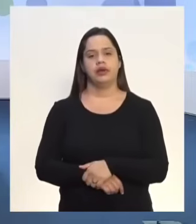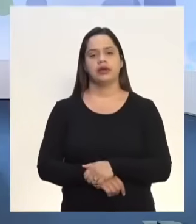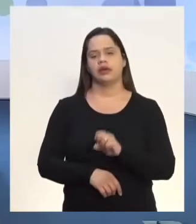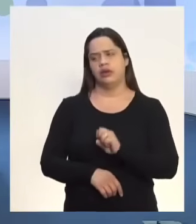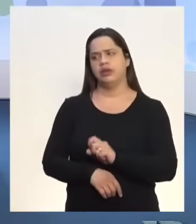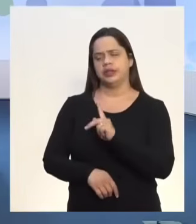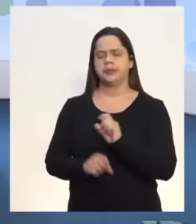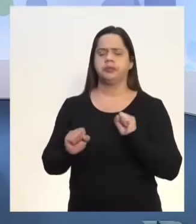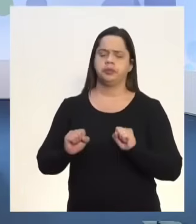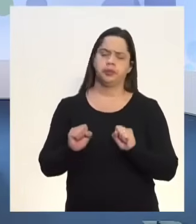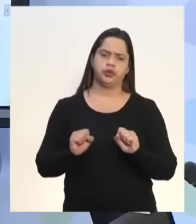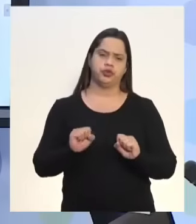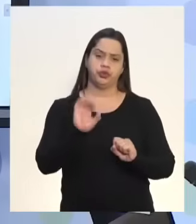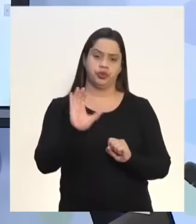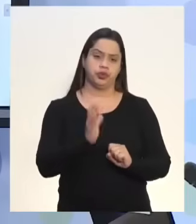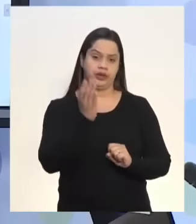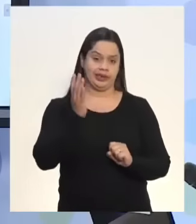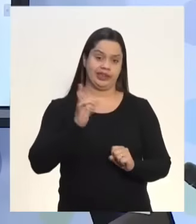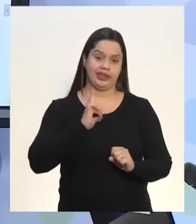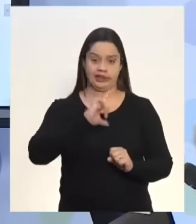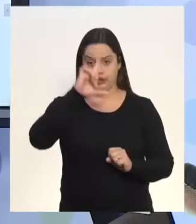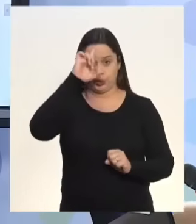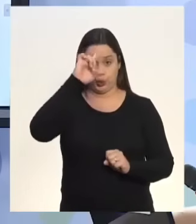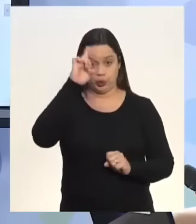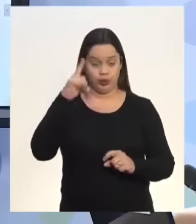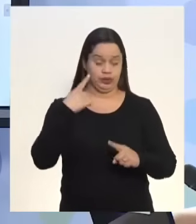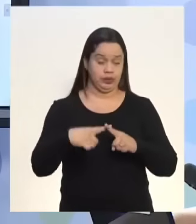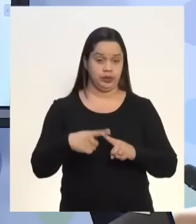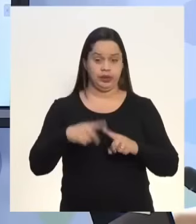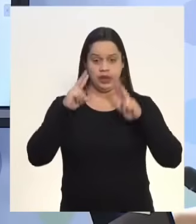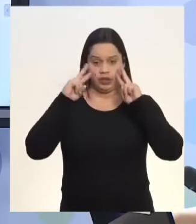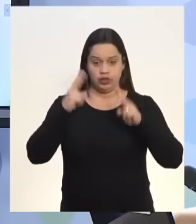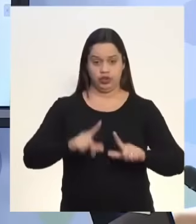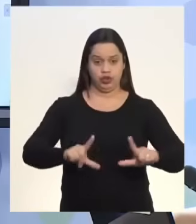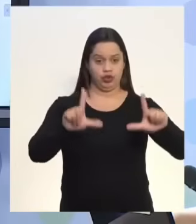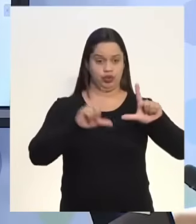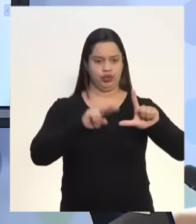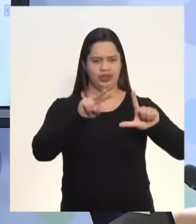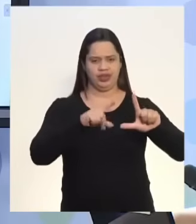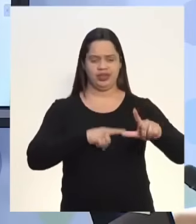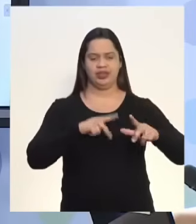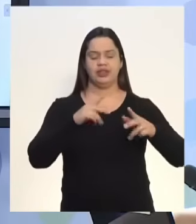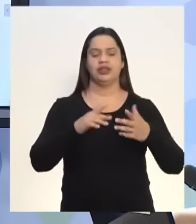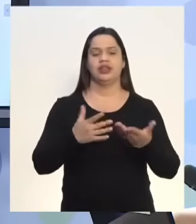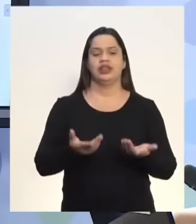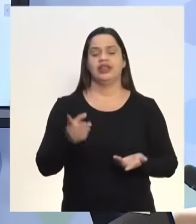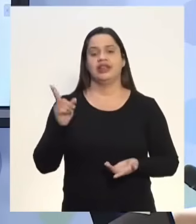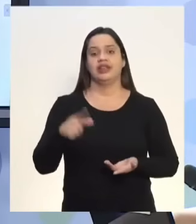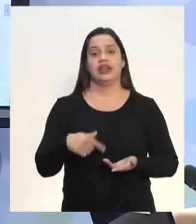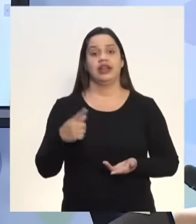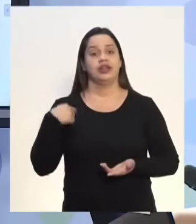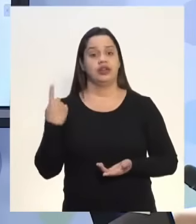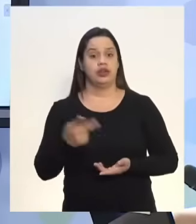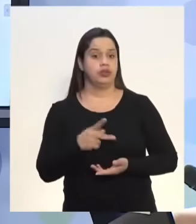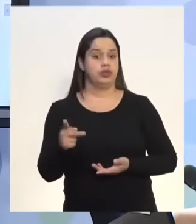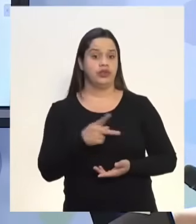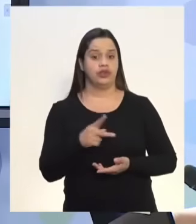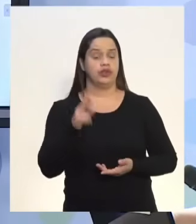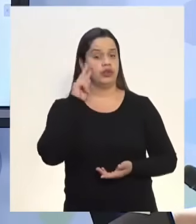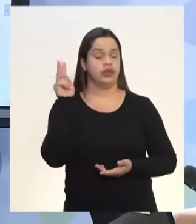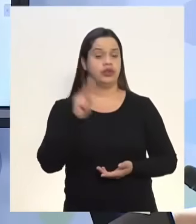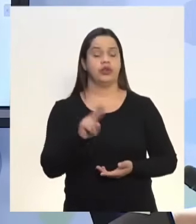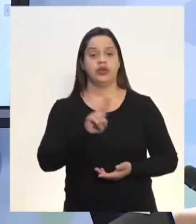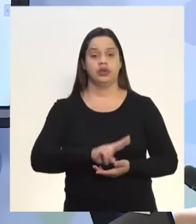Pode gerar dúvida mesmo. Às vezes, olhando nessa forma, aí tem que geralmente nós, professores de matemática,